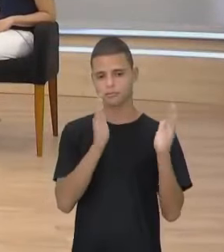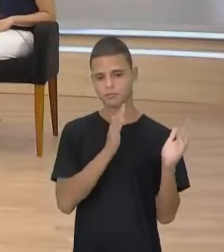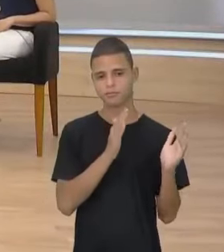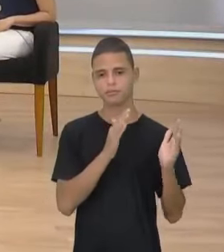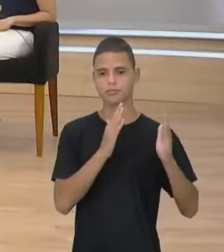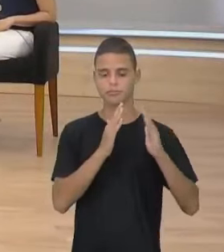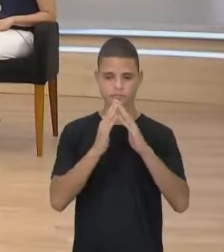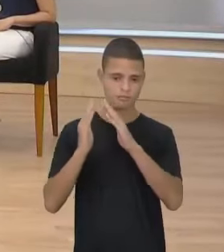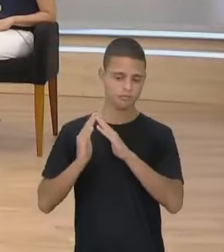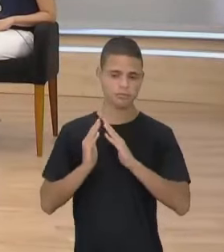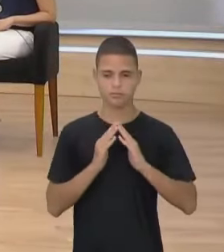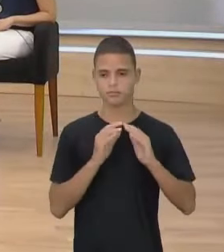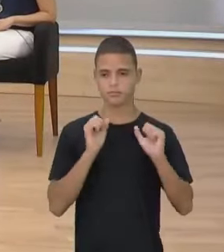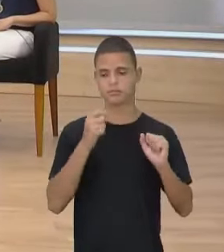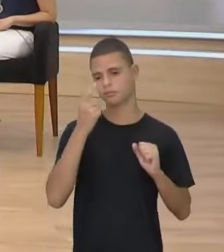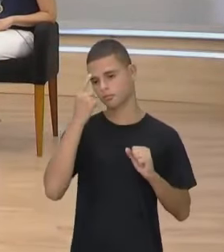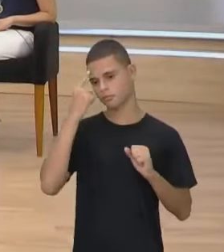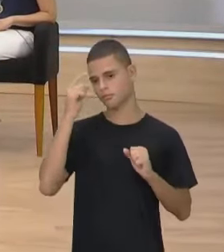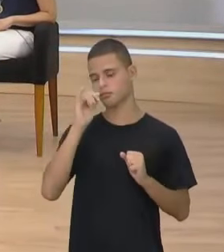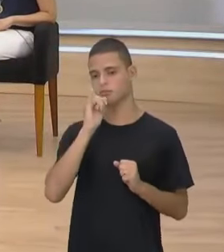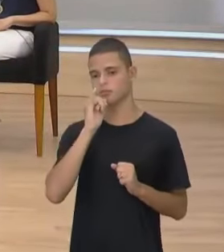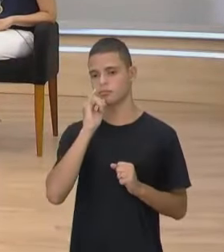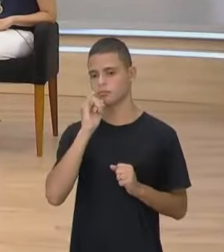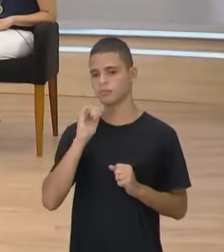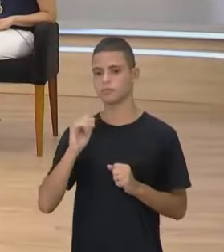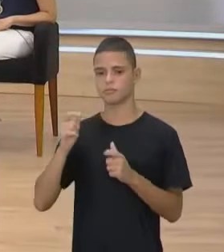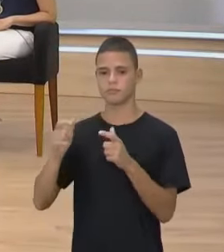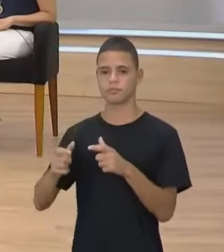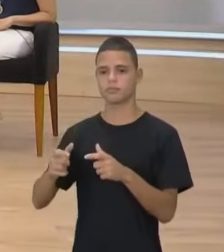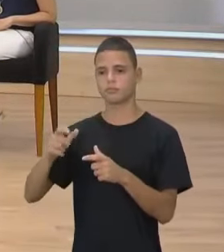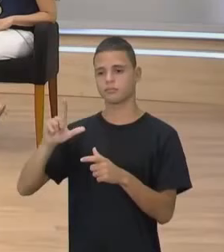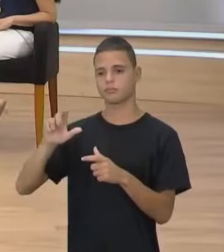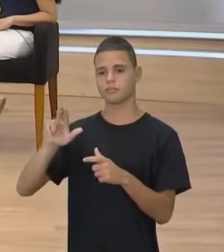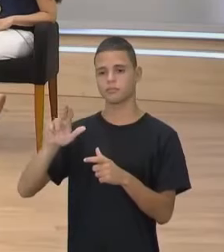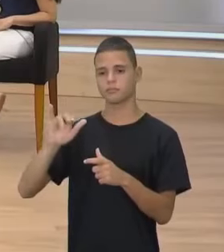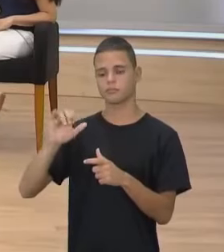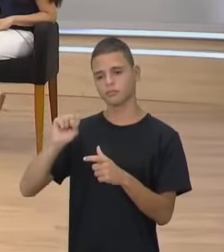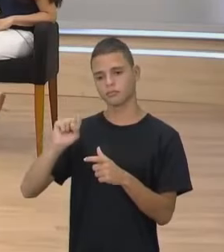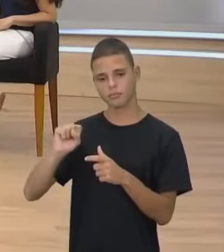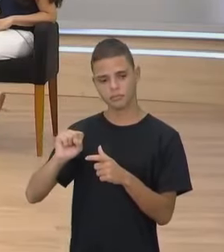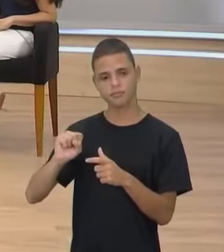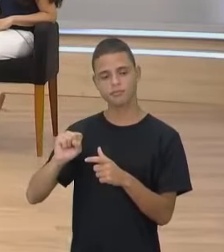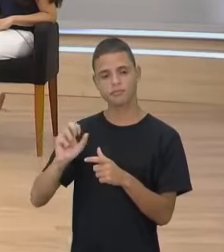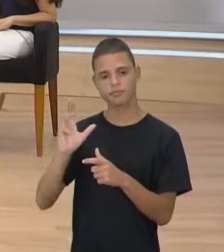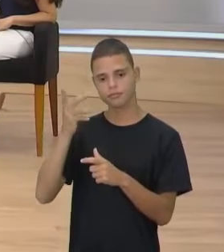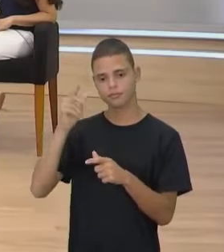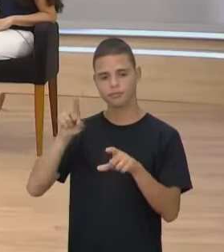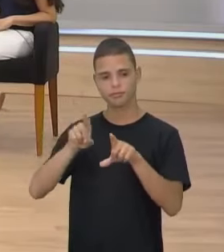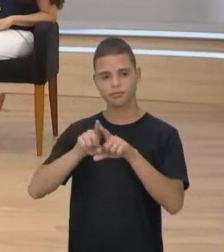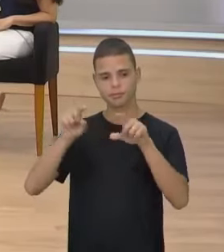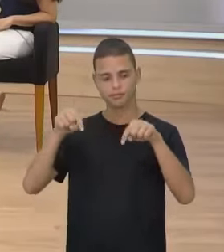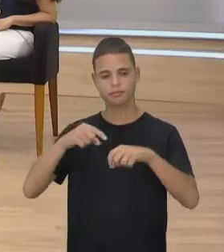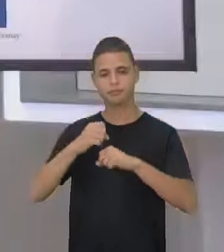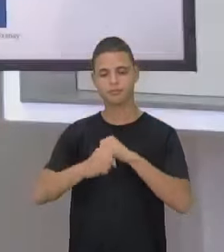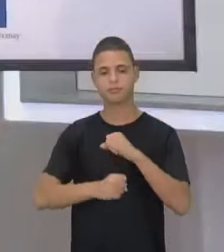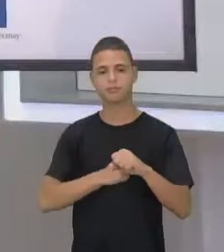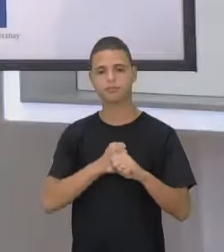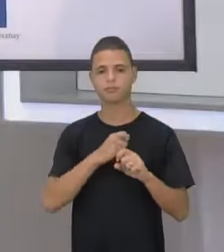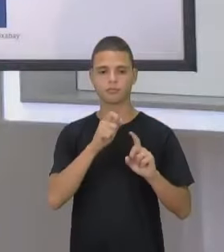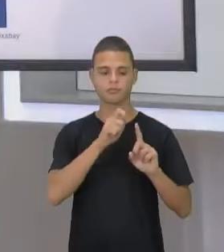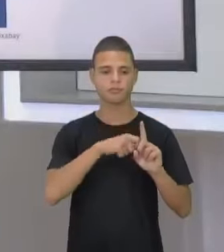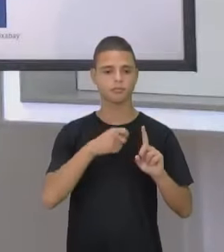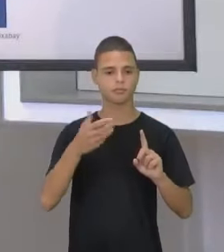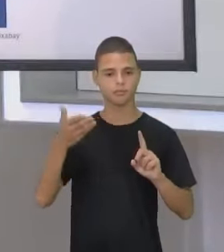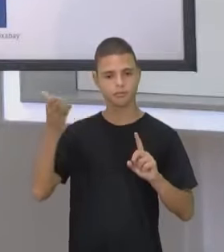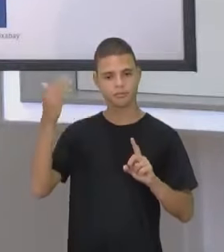gente pode considerar o que aconteceu, por exemplo, em São Luís do Paraitinga no passado? Sim. Inclusive aconteceu esse ano de novo. Né? Mês